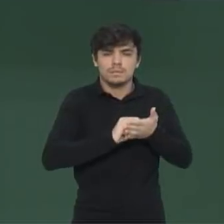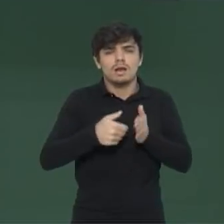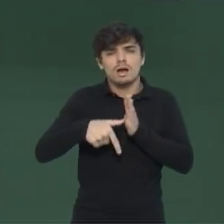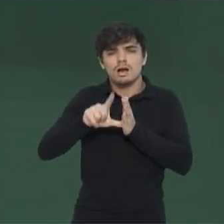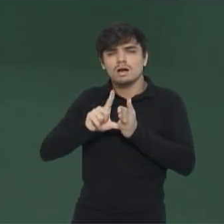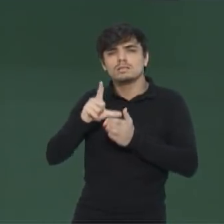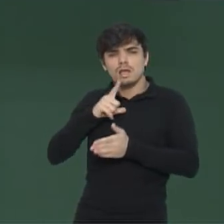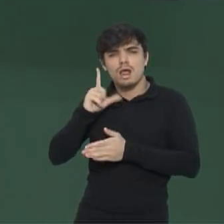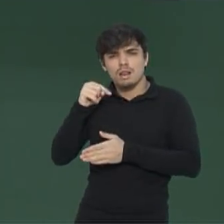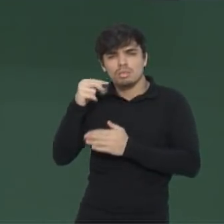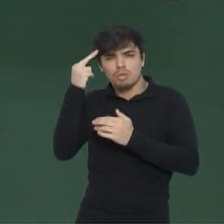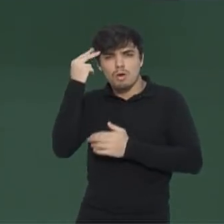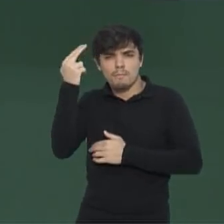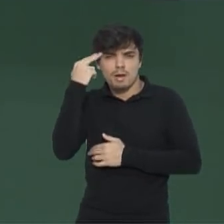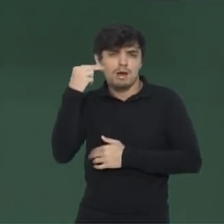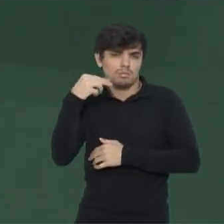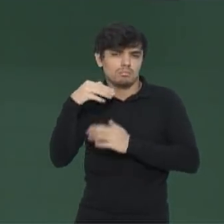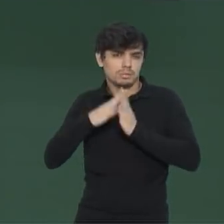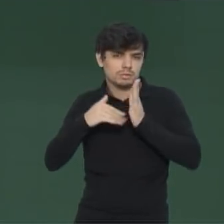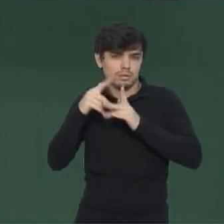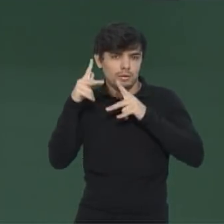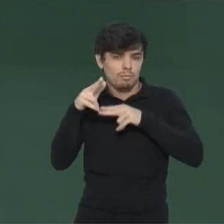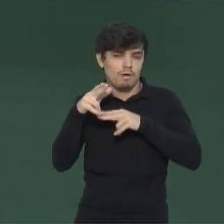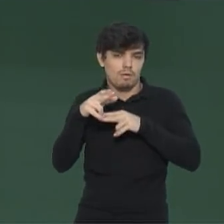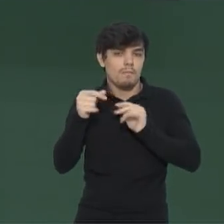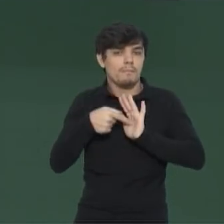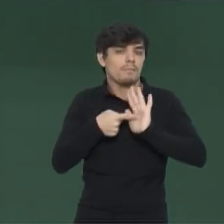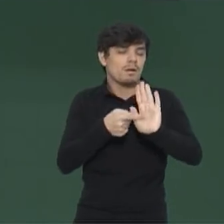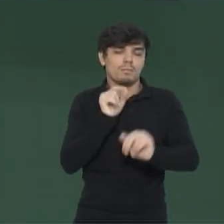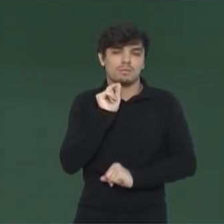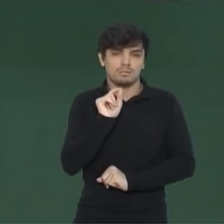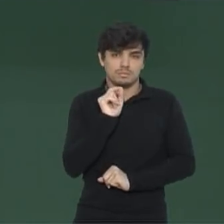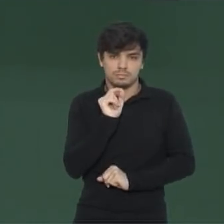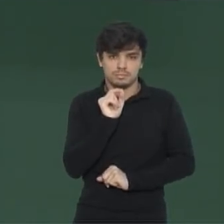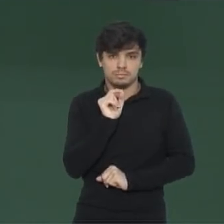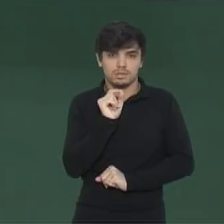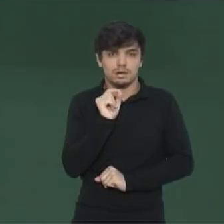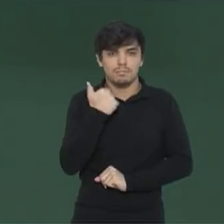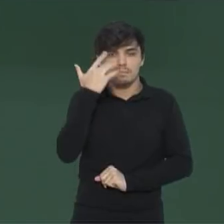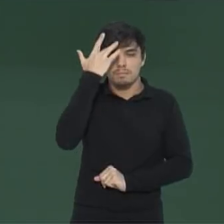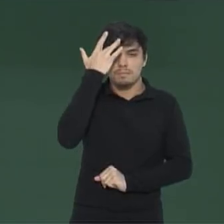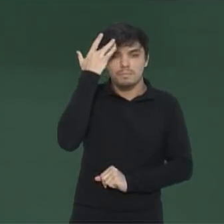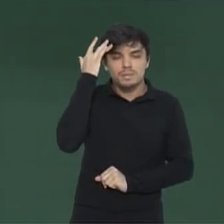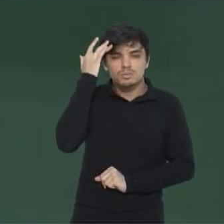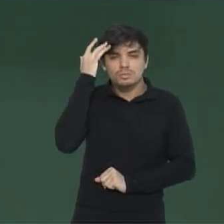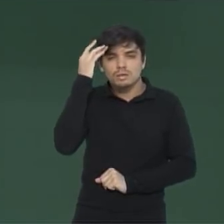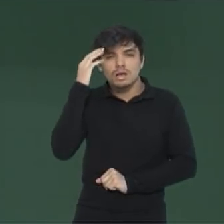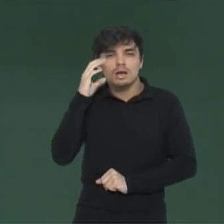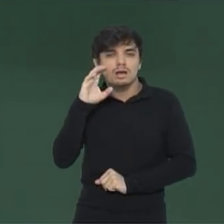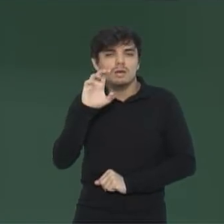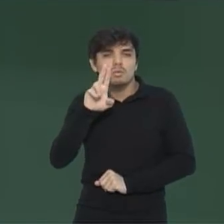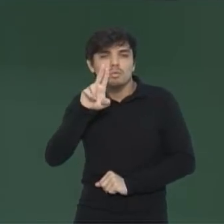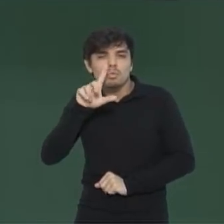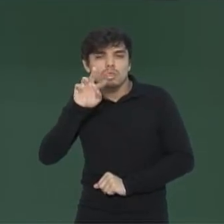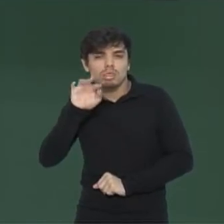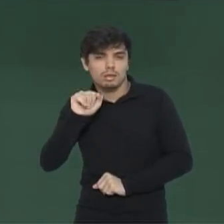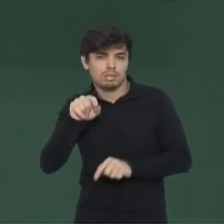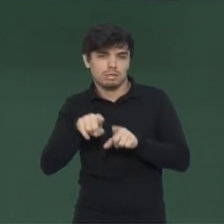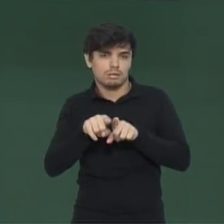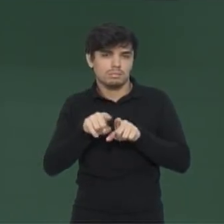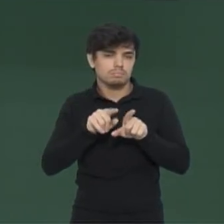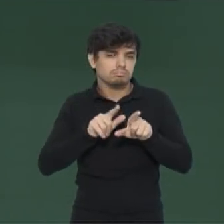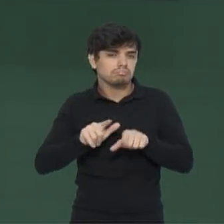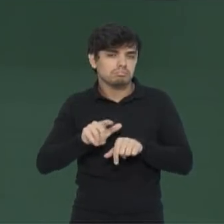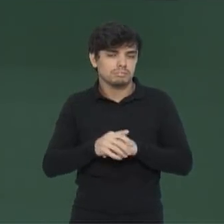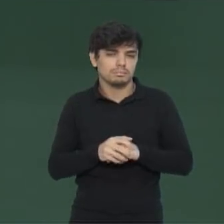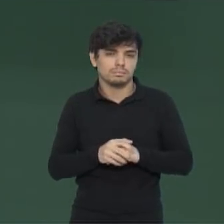pintura das mulheres e de homens romanos para mostrar que eles eram pessoas cultas, né, que eles eram pessoas letradas. Então eles são